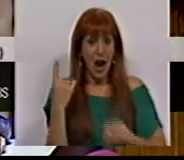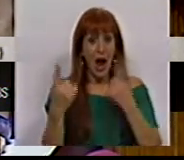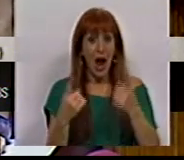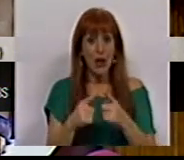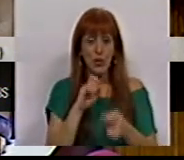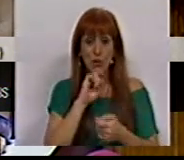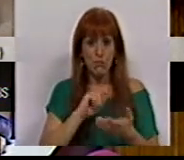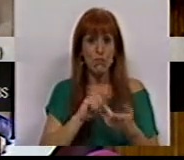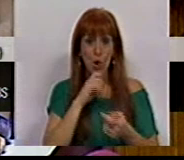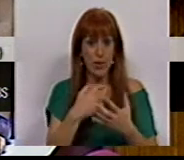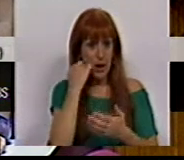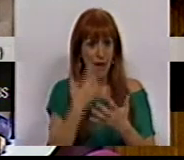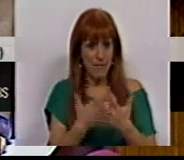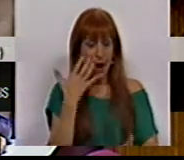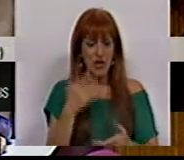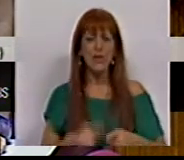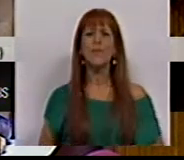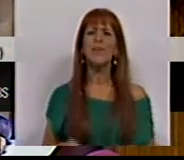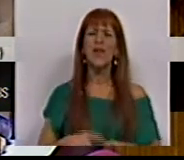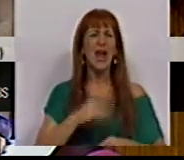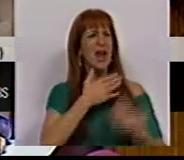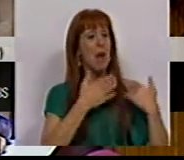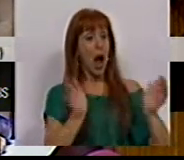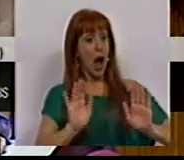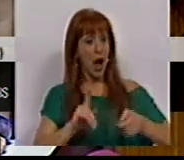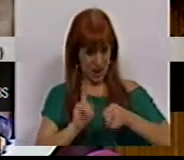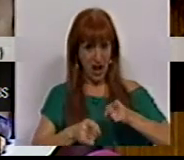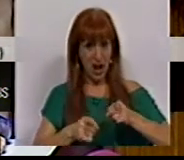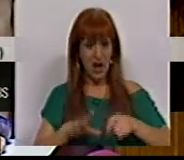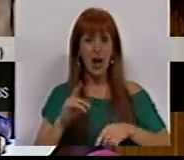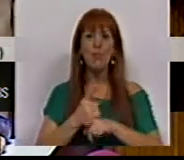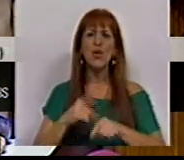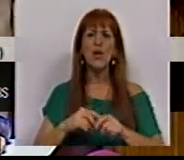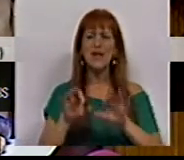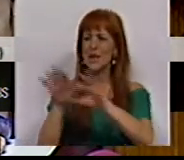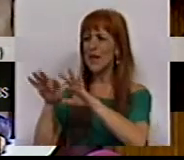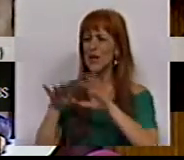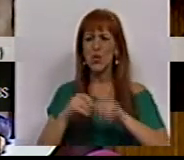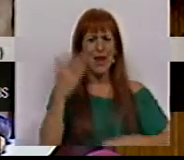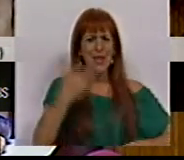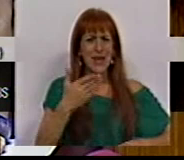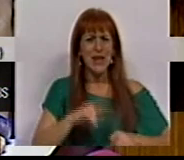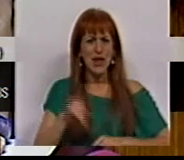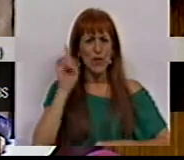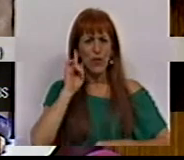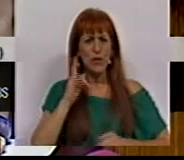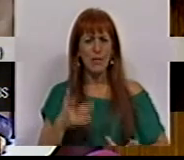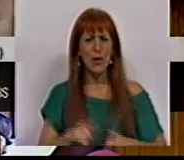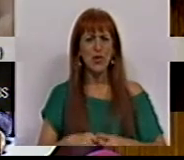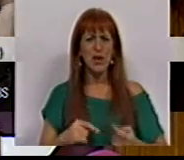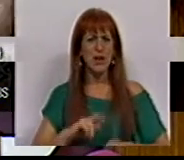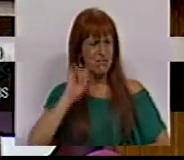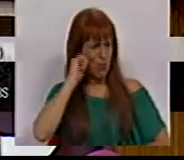até poder-se-ão agravar. É de desresponsabilização que se trata, porque a universalidade de direitos fundamentais